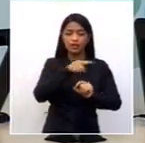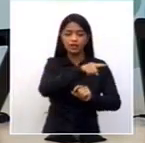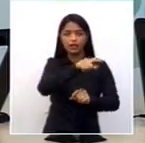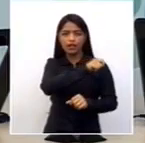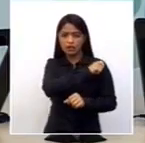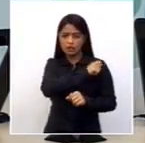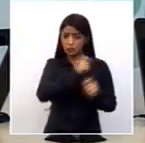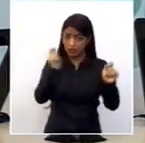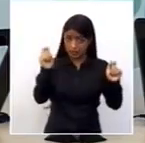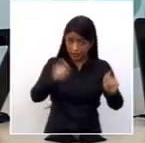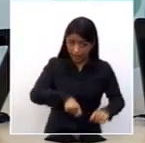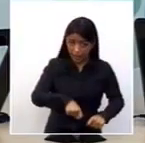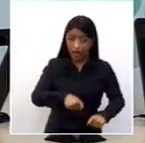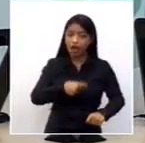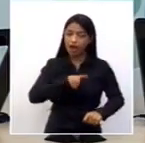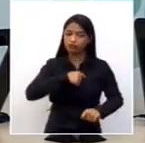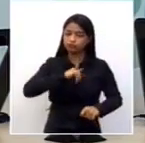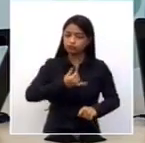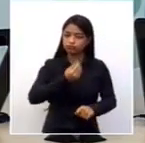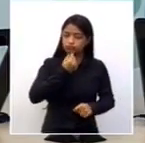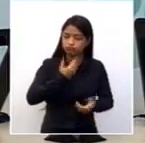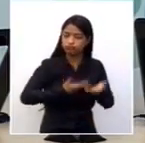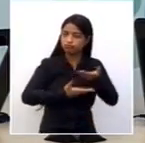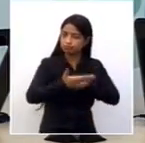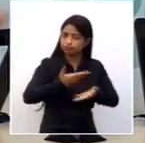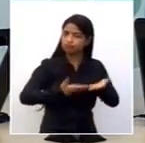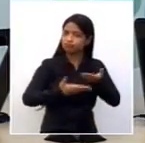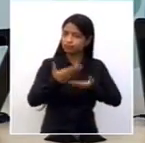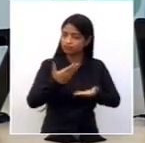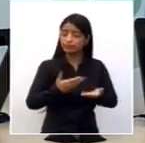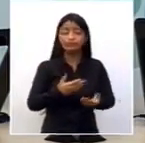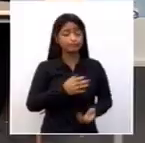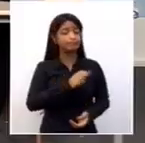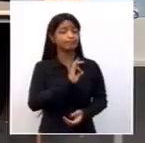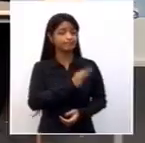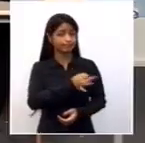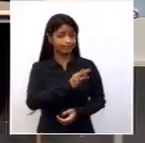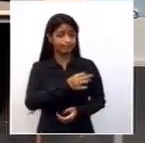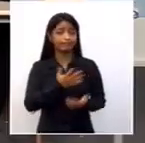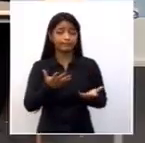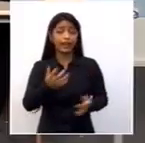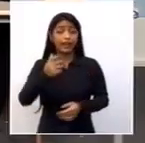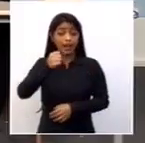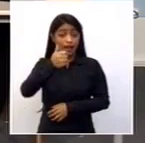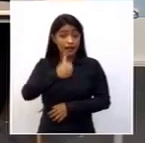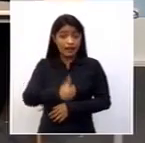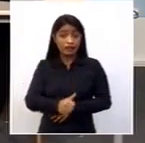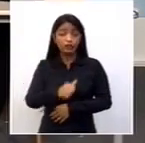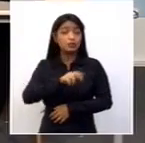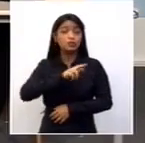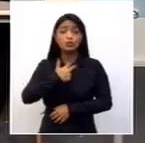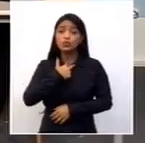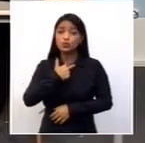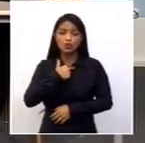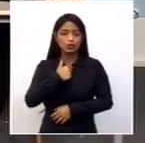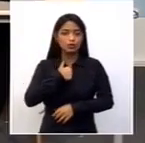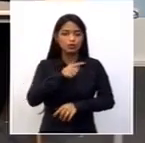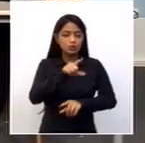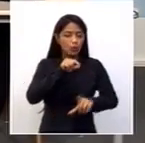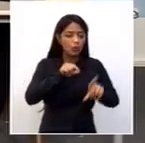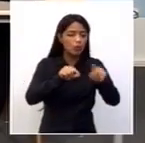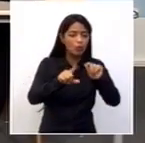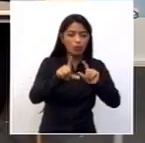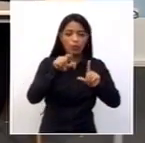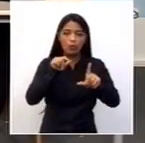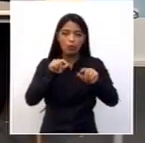do estudante. E aí a gente volta naquela questão de que a avaliação ela não pode ser um processo de seleção e classificação, né? Mas ela tem que